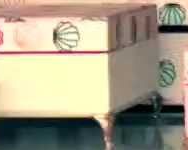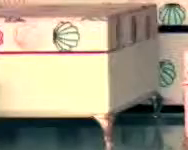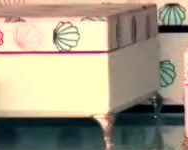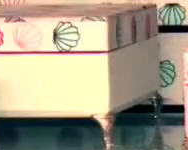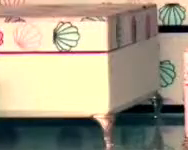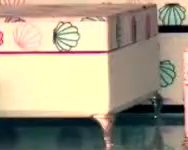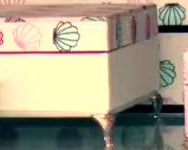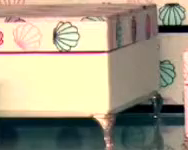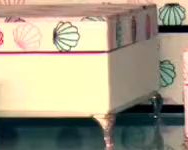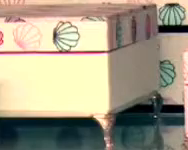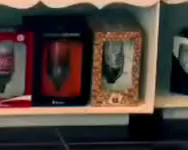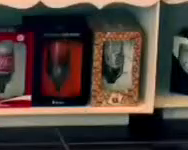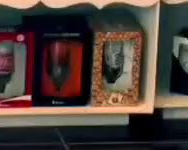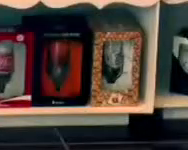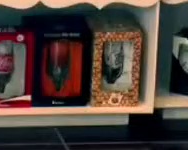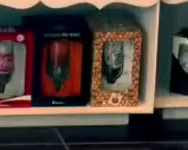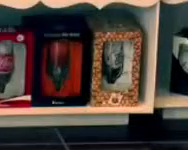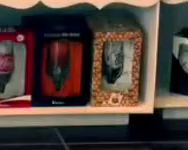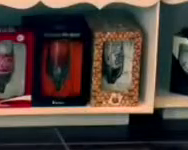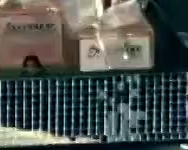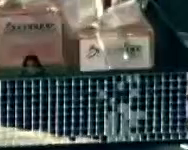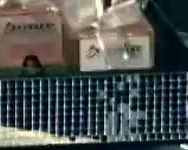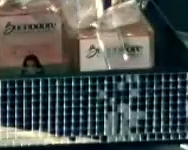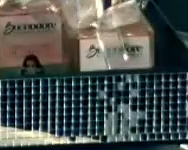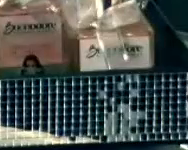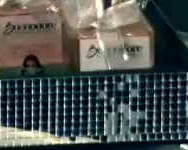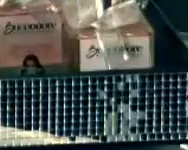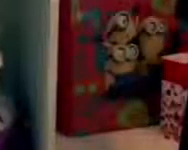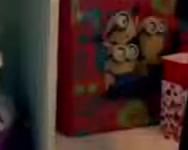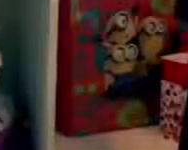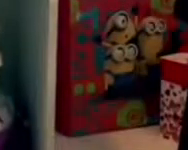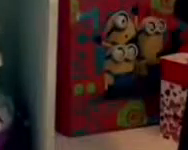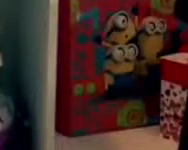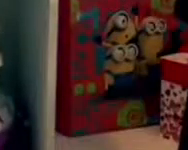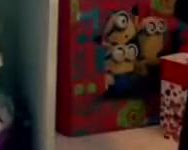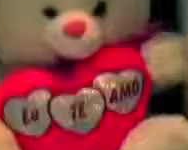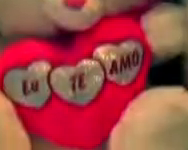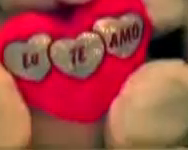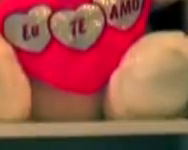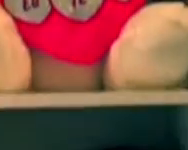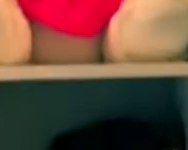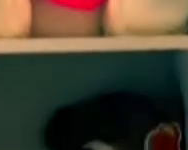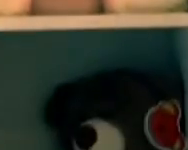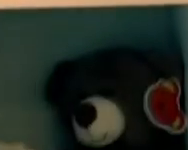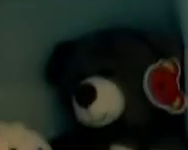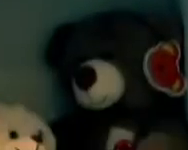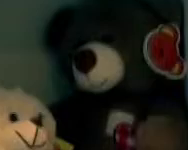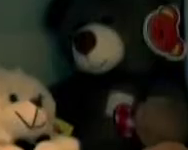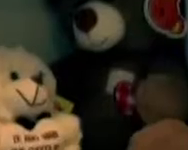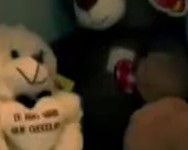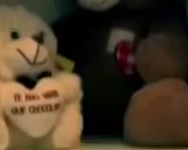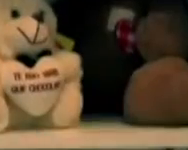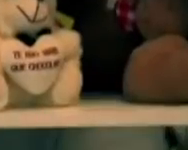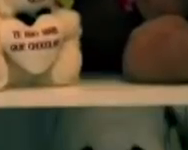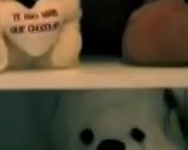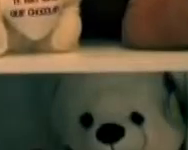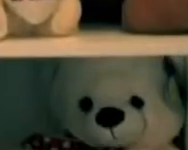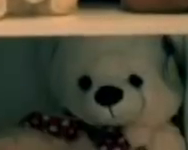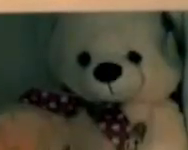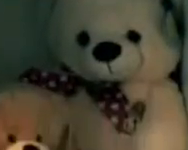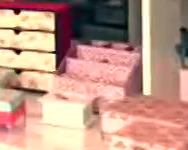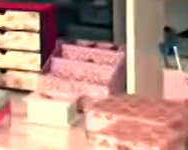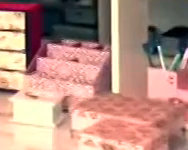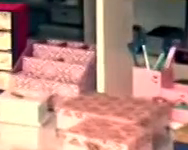Temos também caixas organizadoras, canecas, aromatizantes e linha infantil de decoração. Novidades e lembranças é